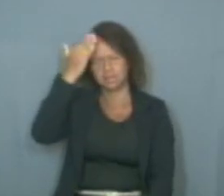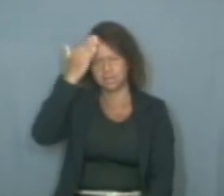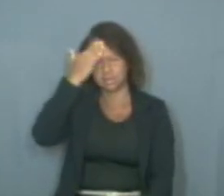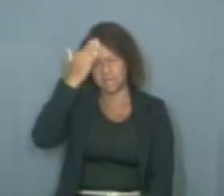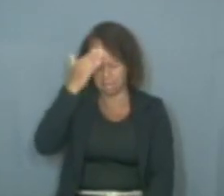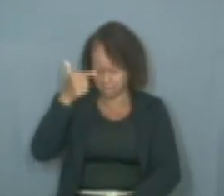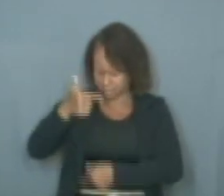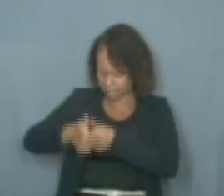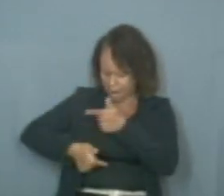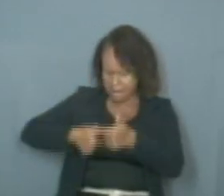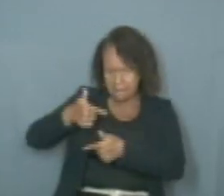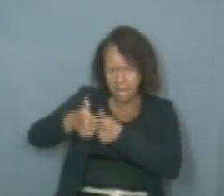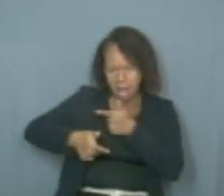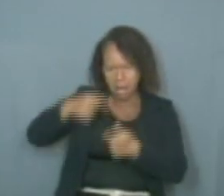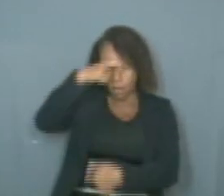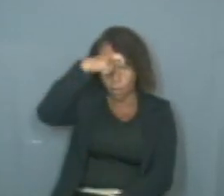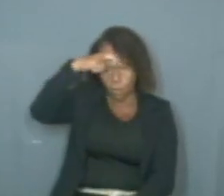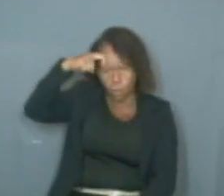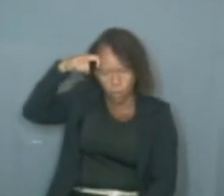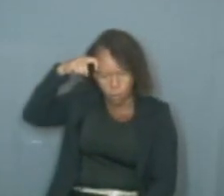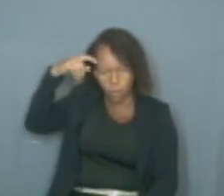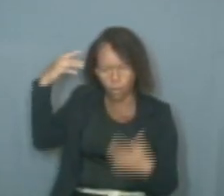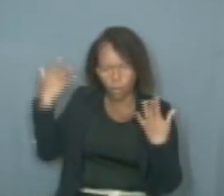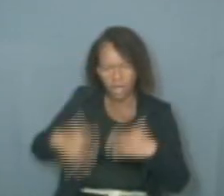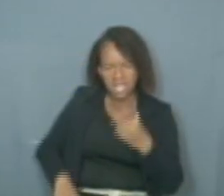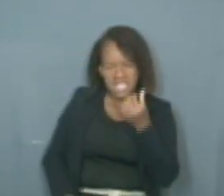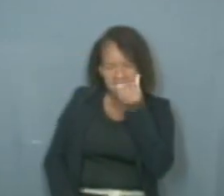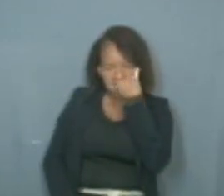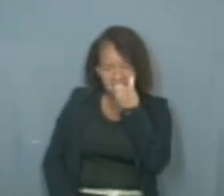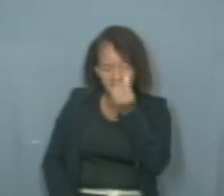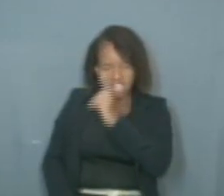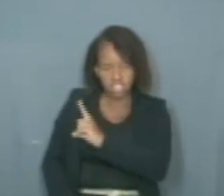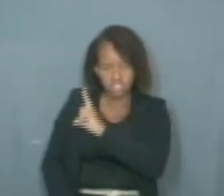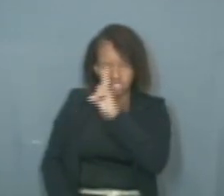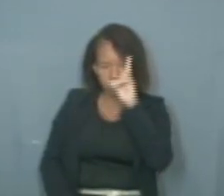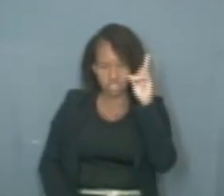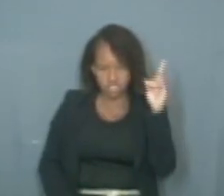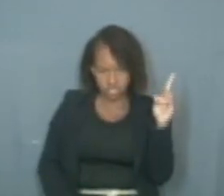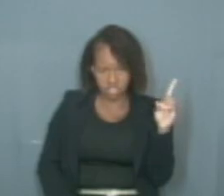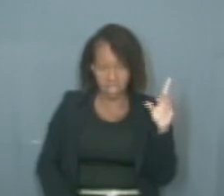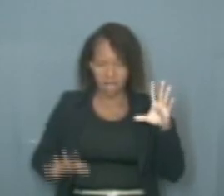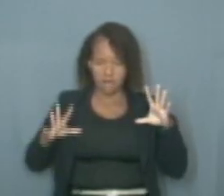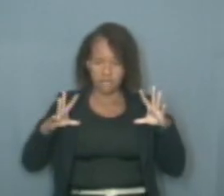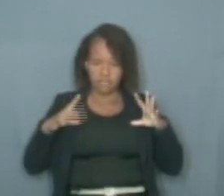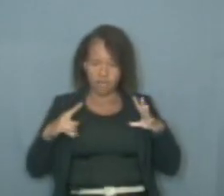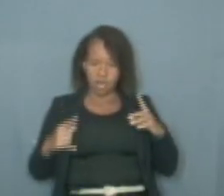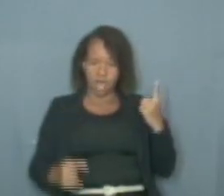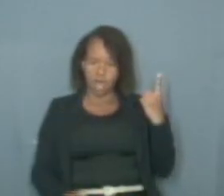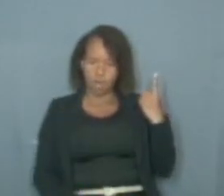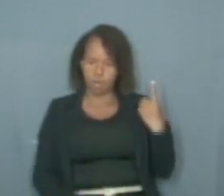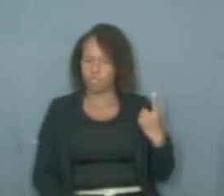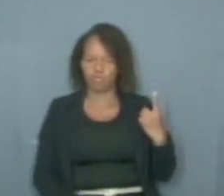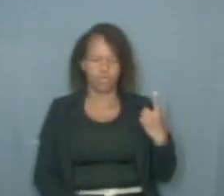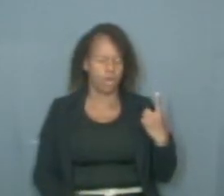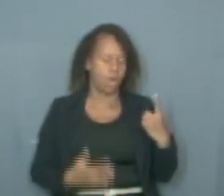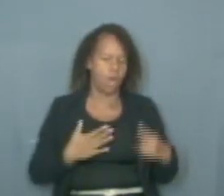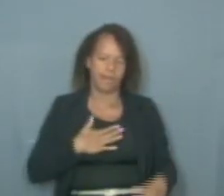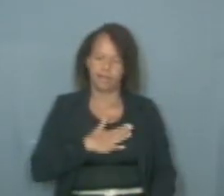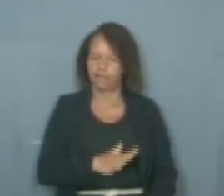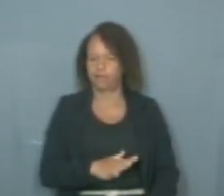que trabalhar 6 dias e folga 1 é